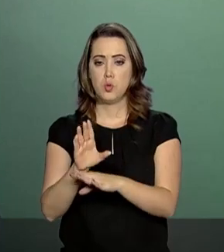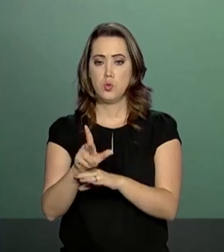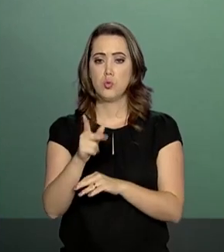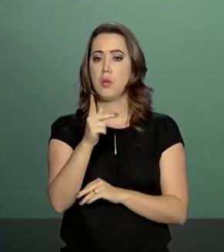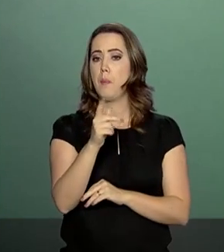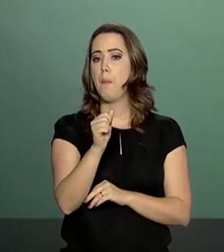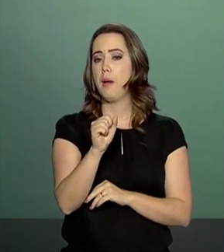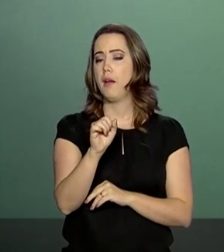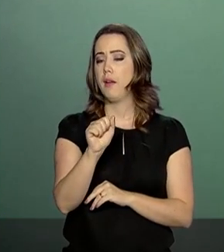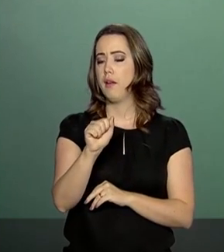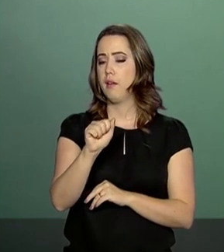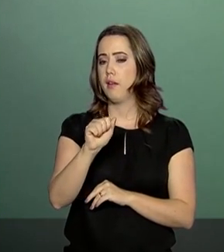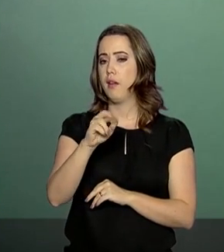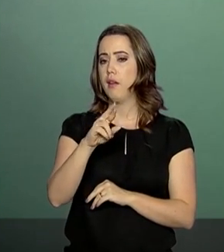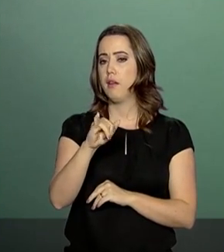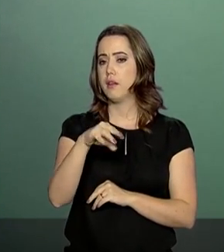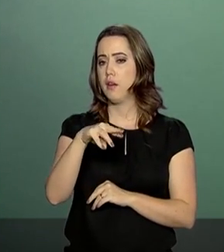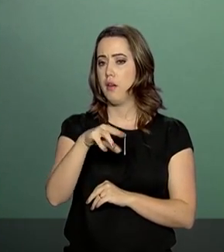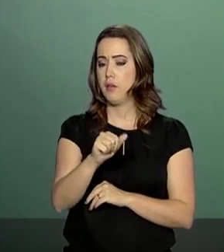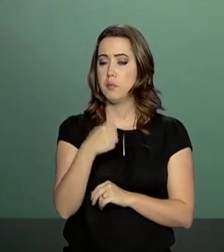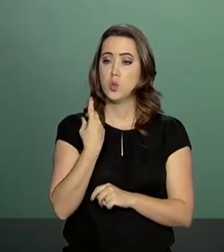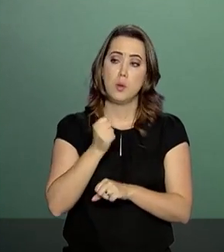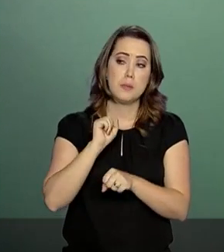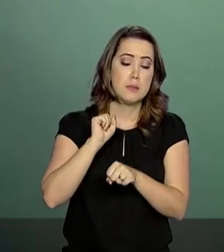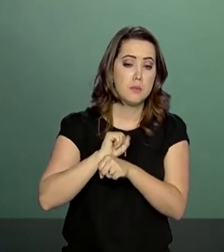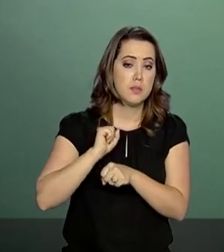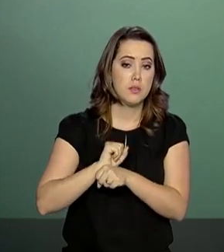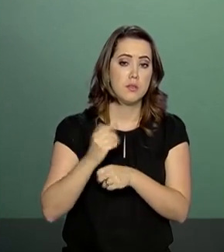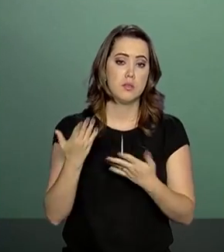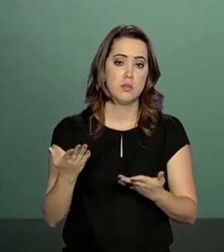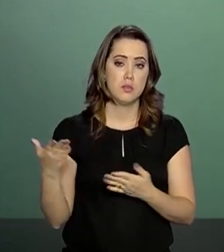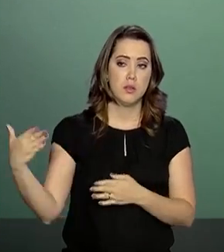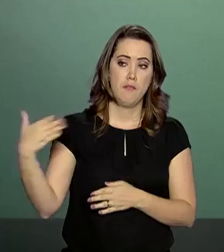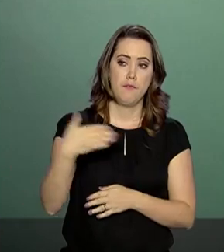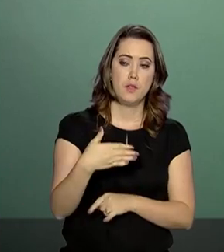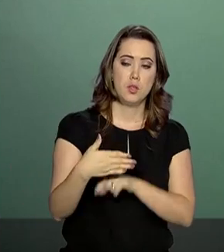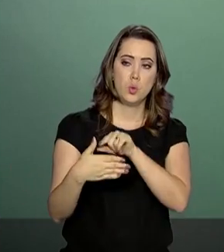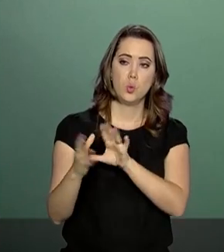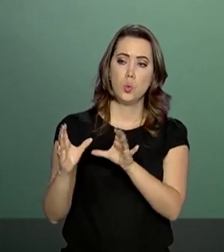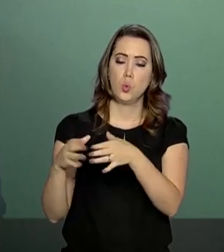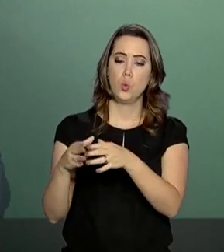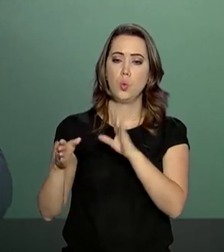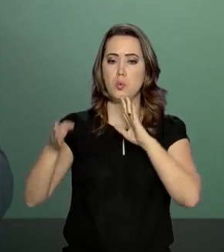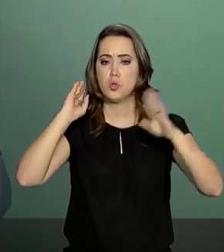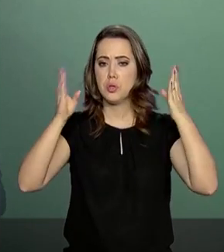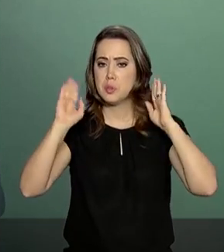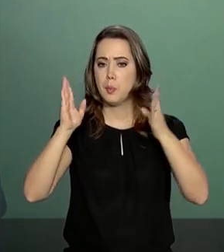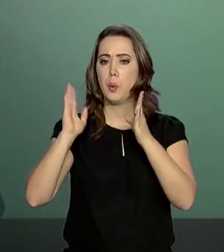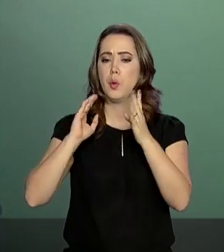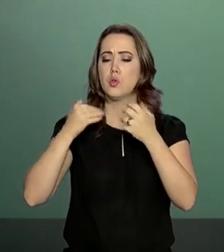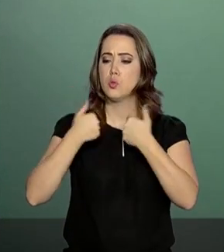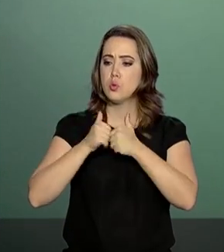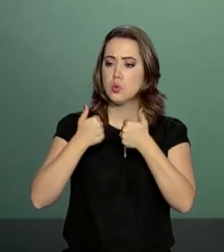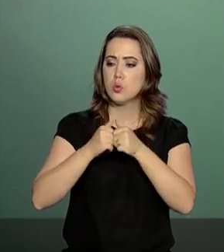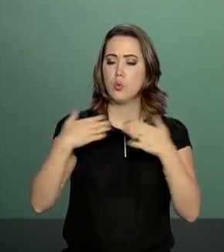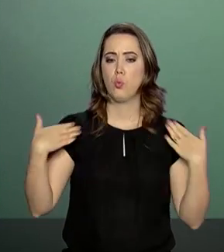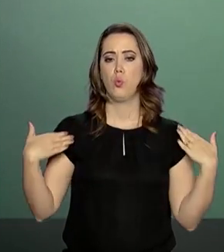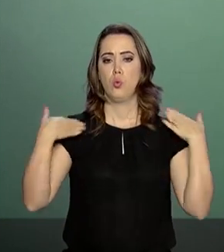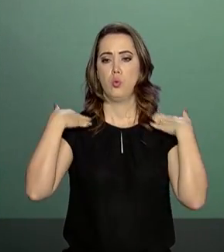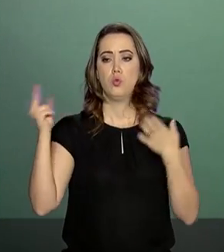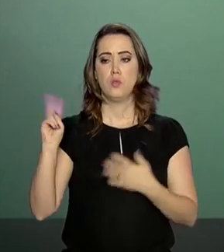pacaraima e e nos quedamos aguardando a vinda dos caminhões de transporte dirigidos por